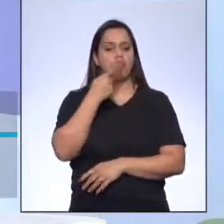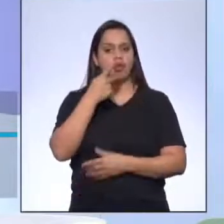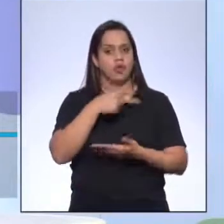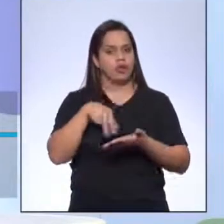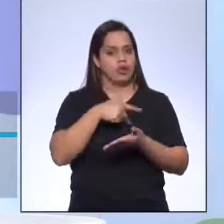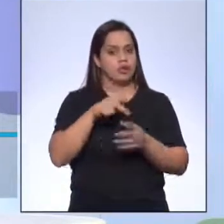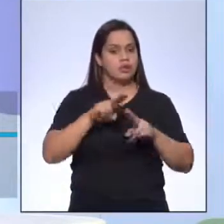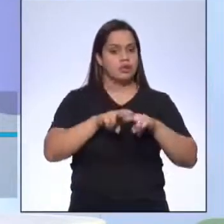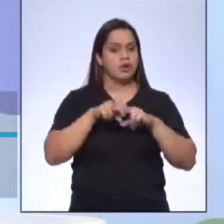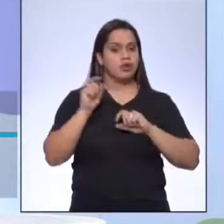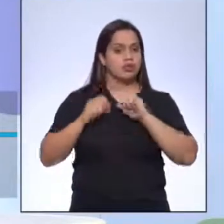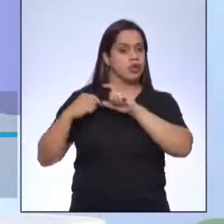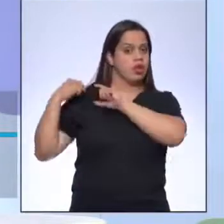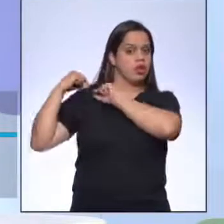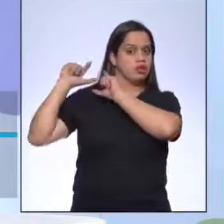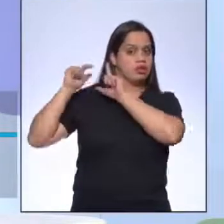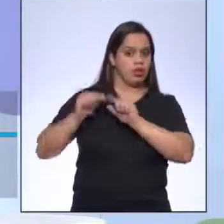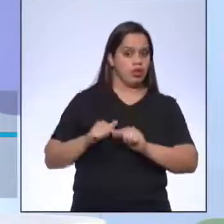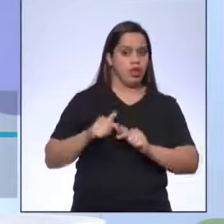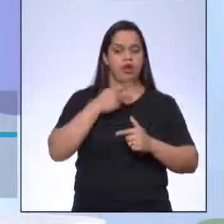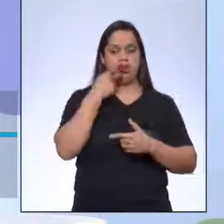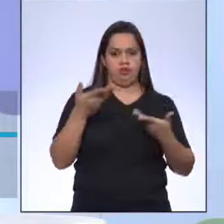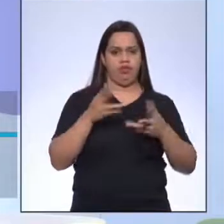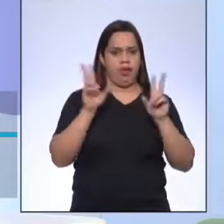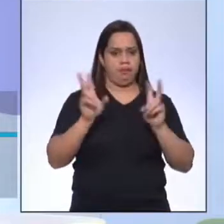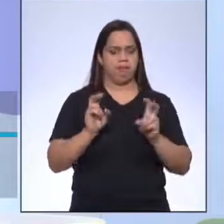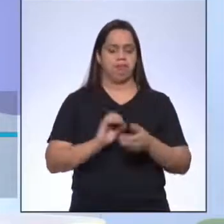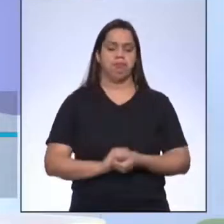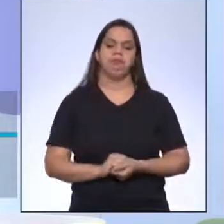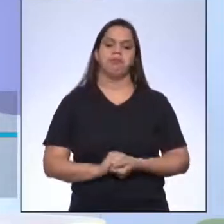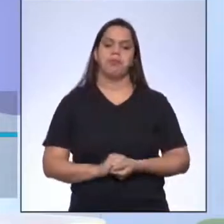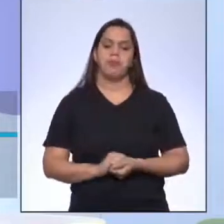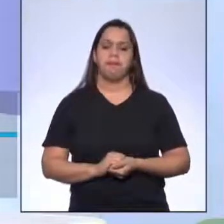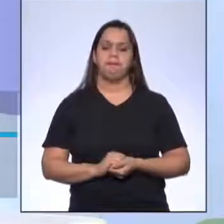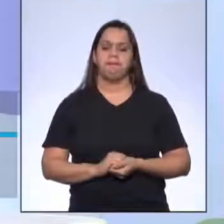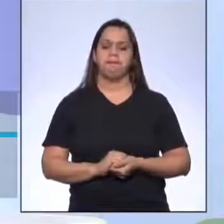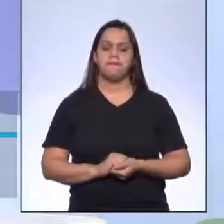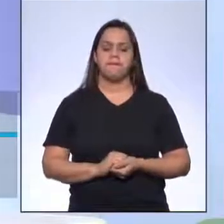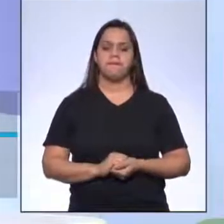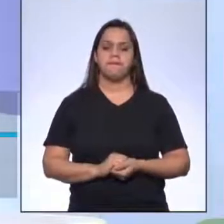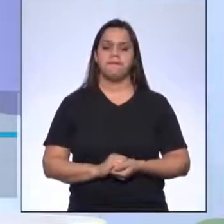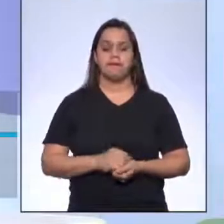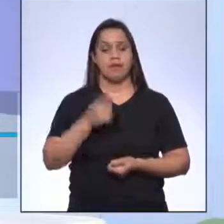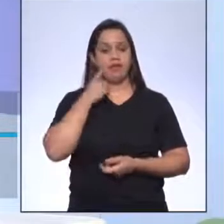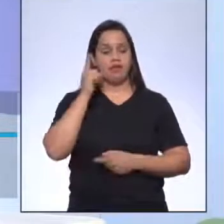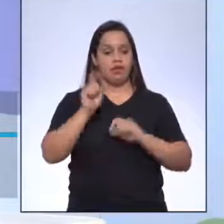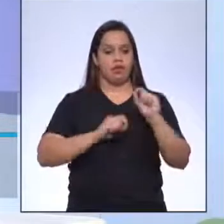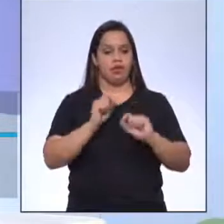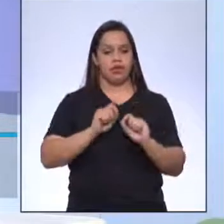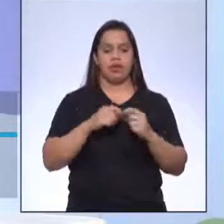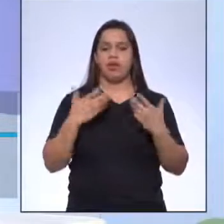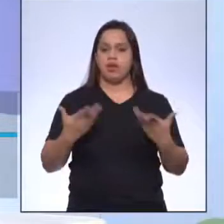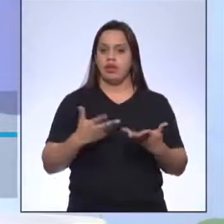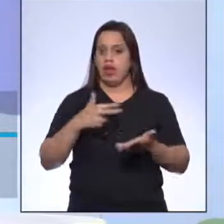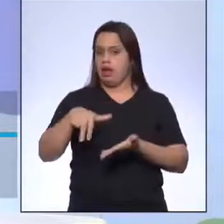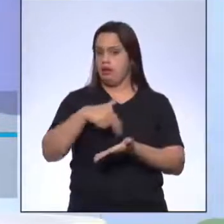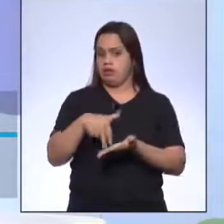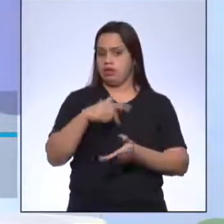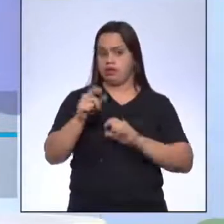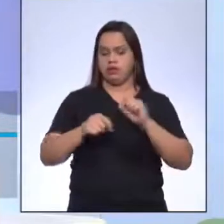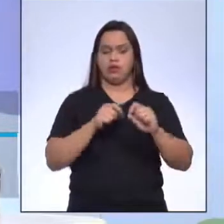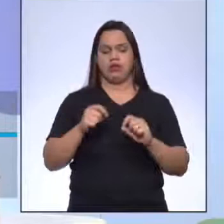ver com isso, tá? A gente vai falar um pouquinho sobre isso agora, tá, João? E vamos lá. Olha só. Então, gente, as danças,